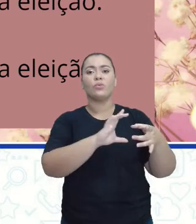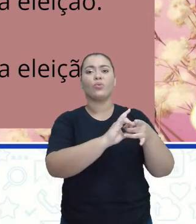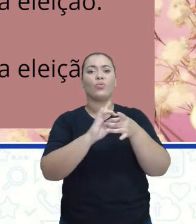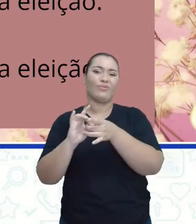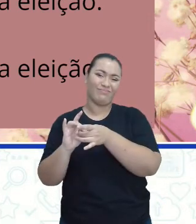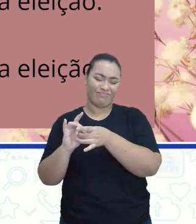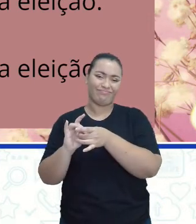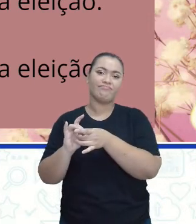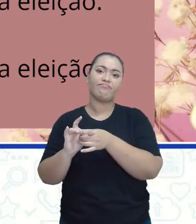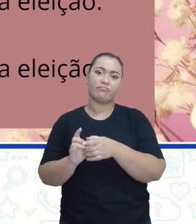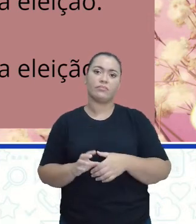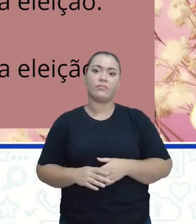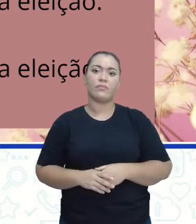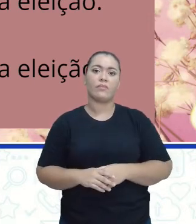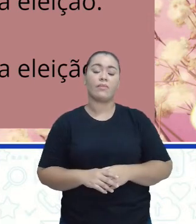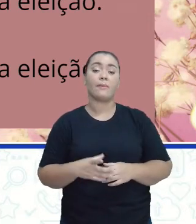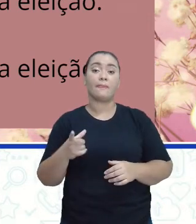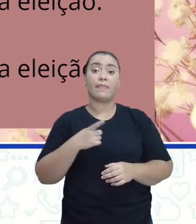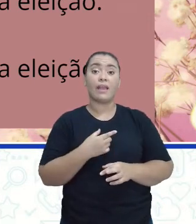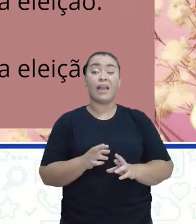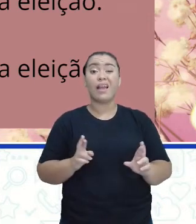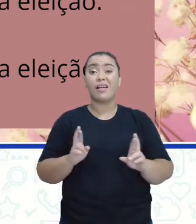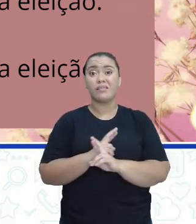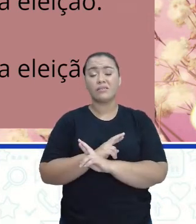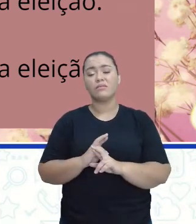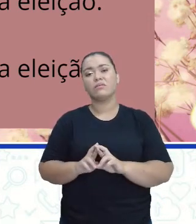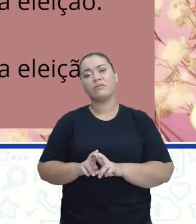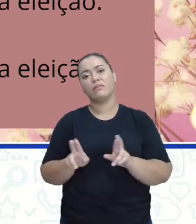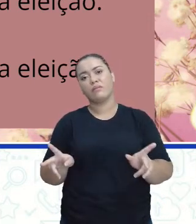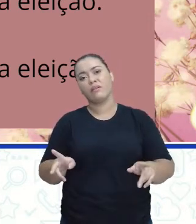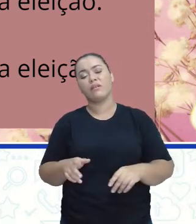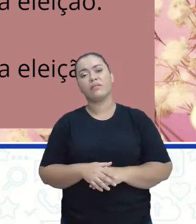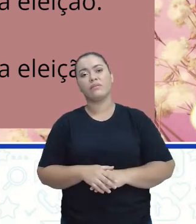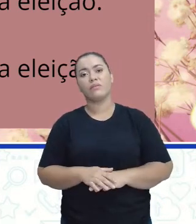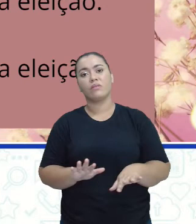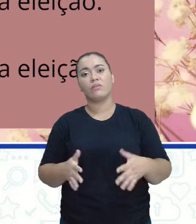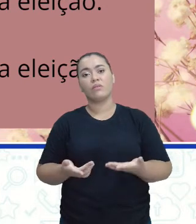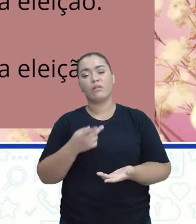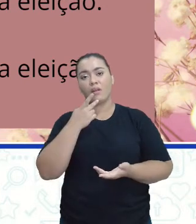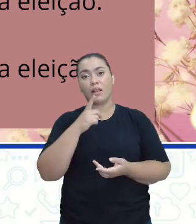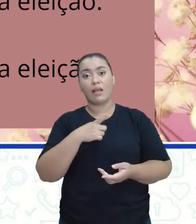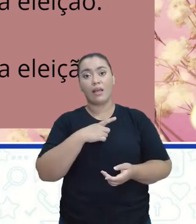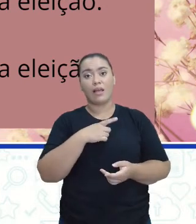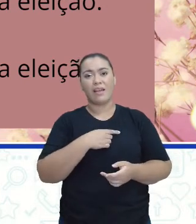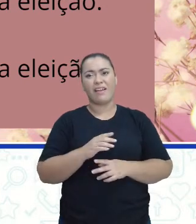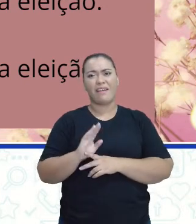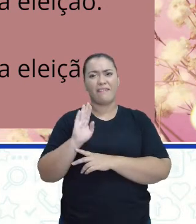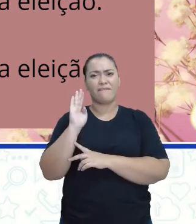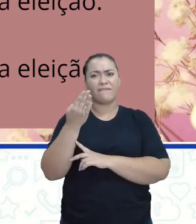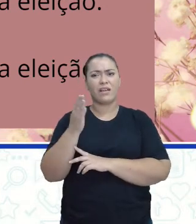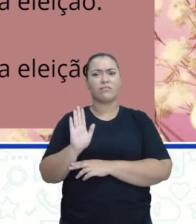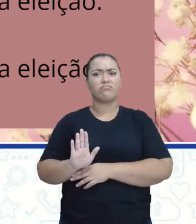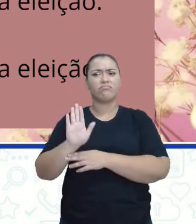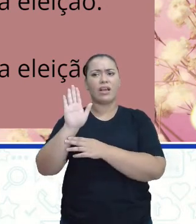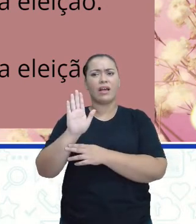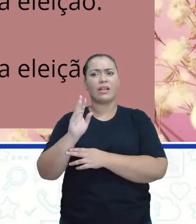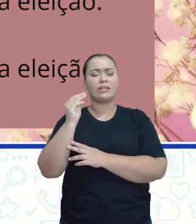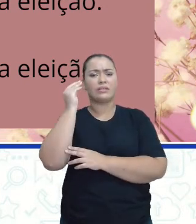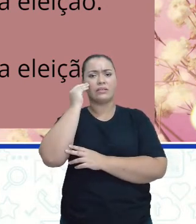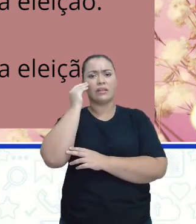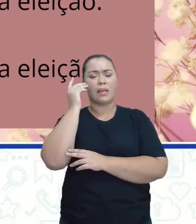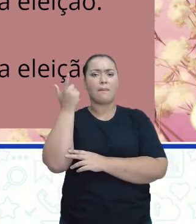a ordem. Então, as relações, elas ficam diferentes. Quando eu digo, aquela falsa candidata tentou ganhar